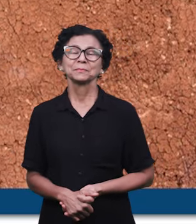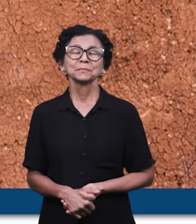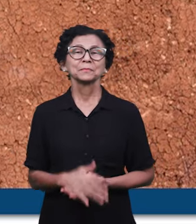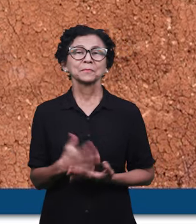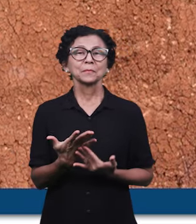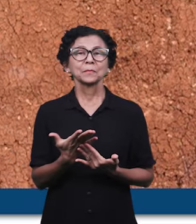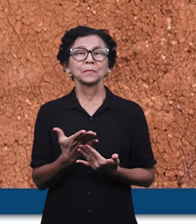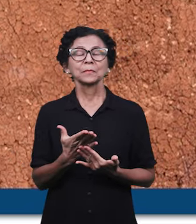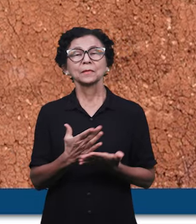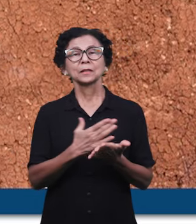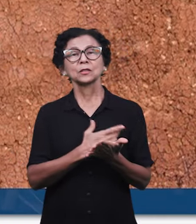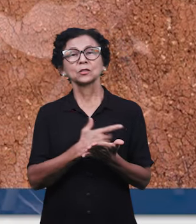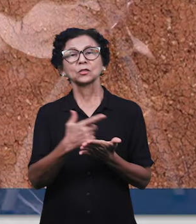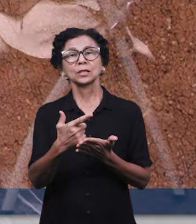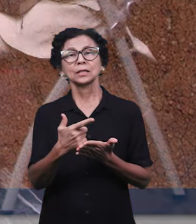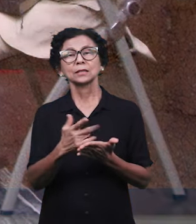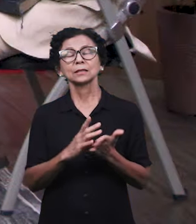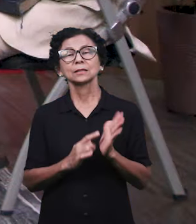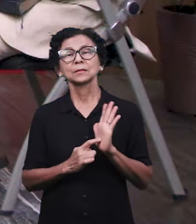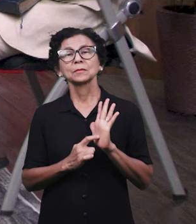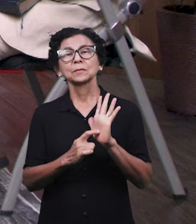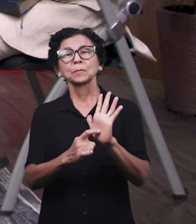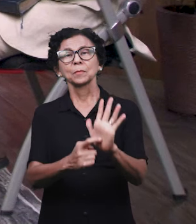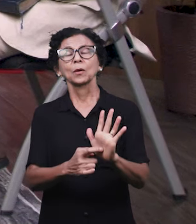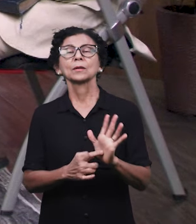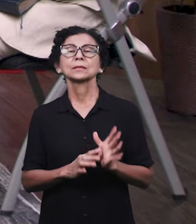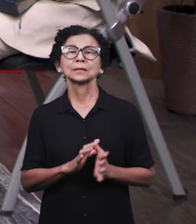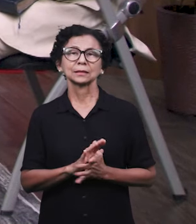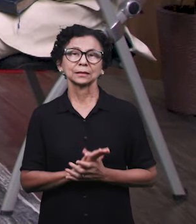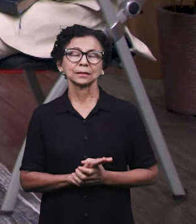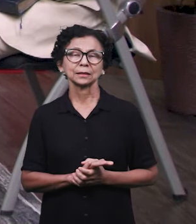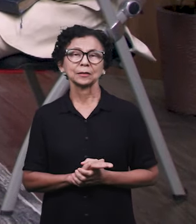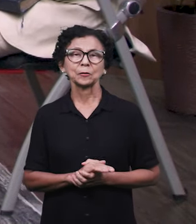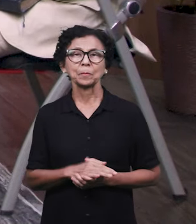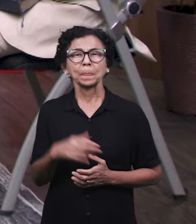terra. Então, é como se o Senhor lhe utilizasse